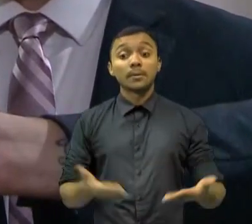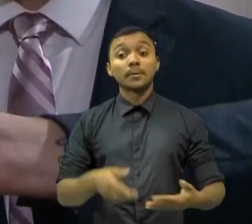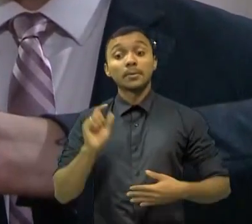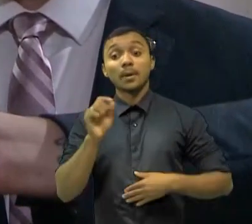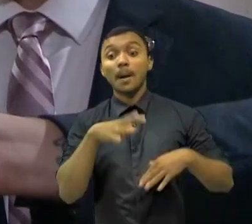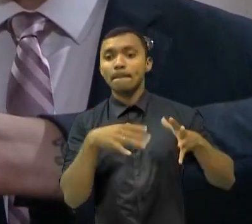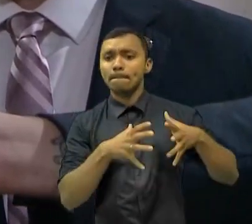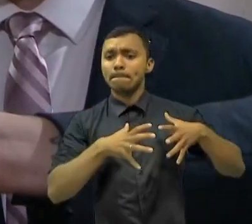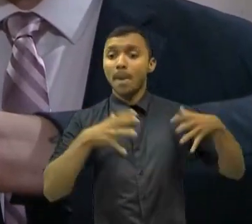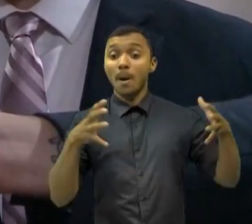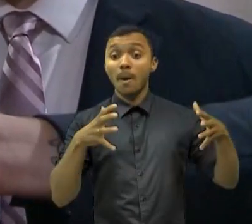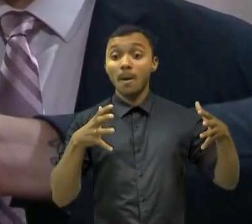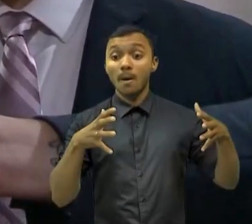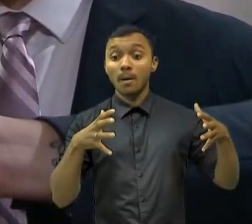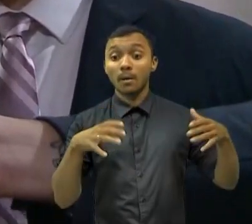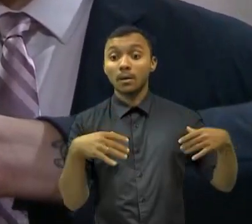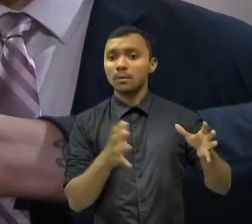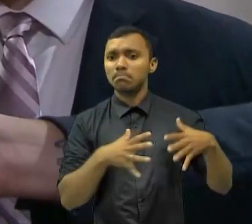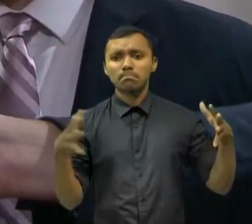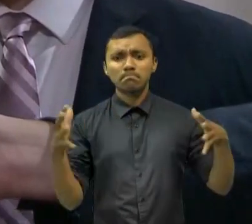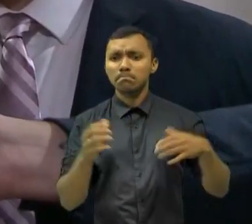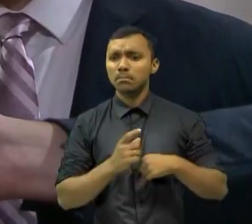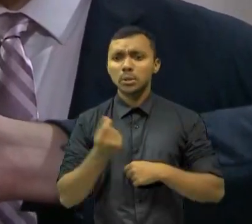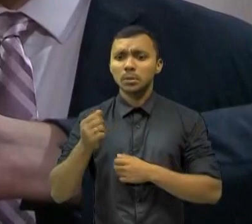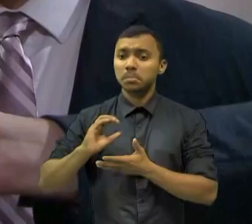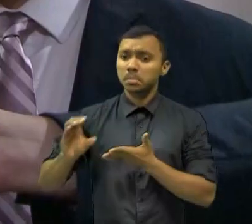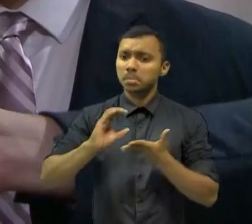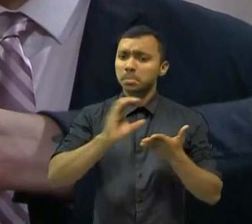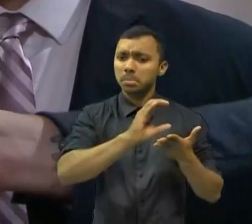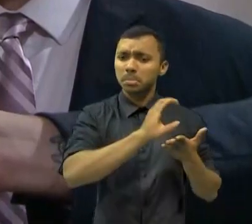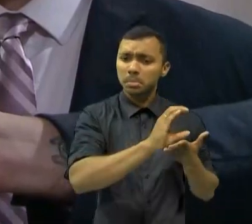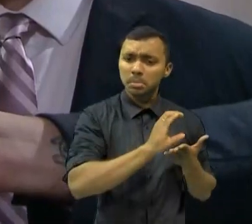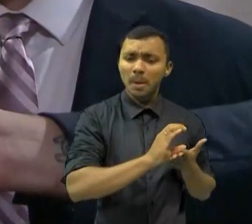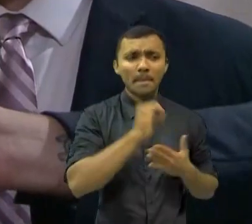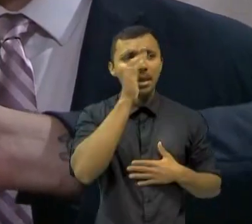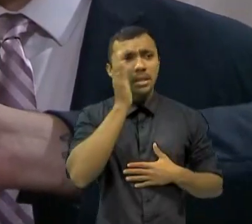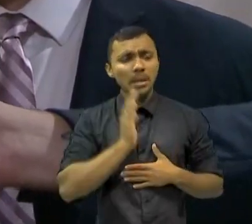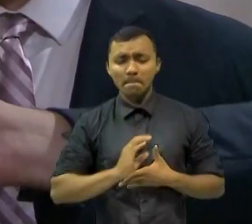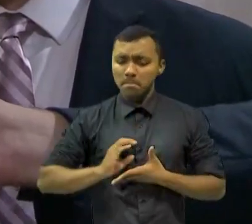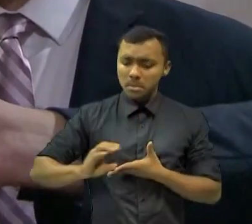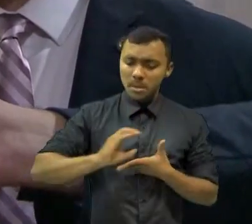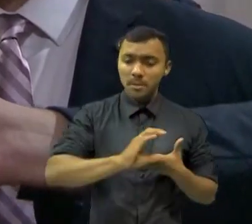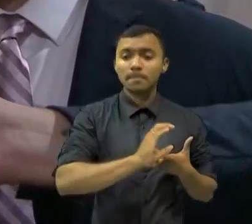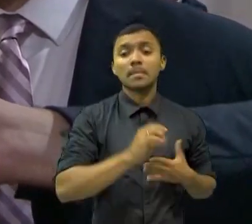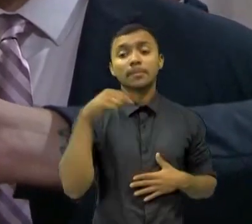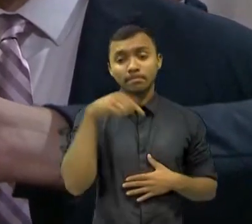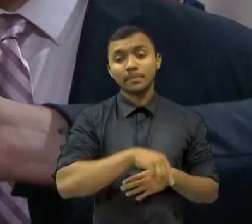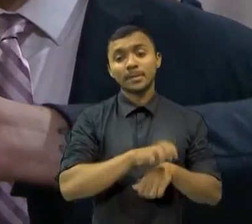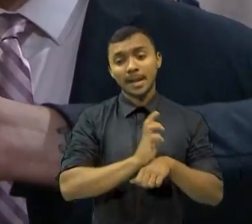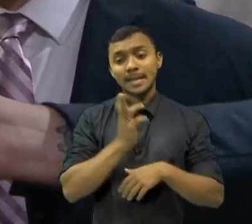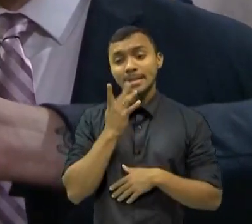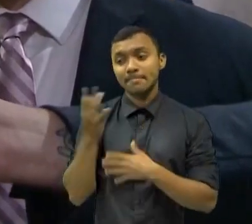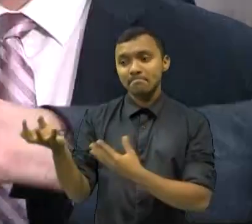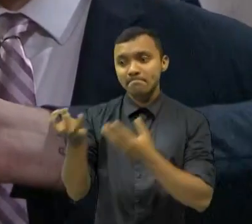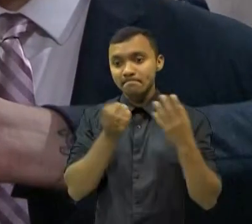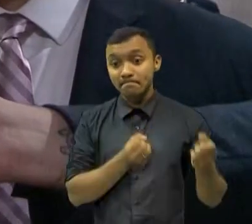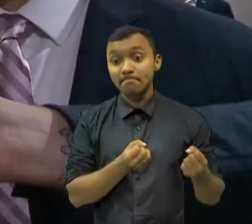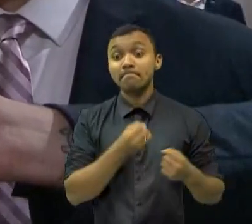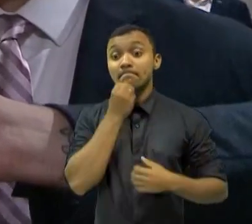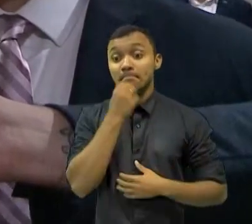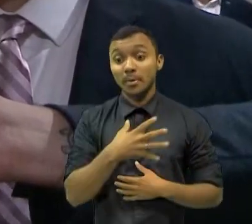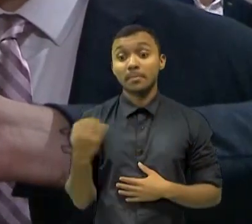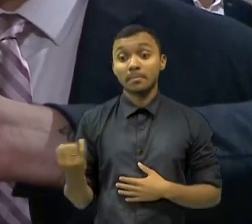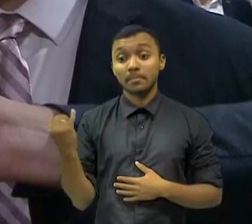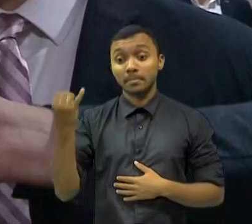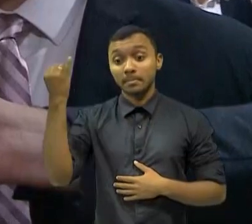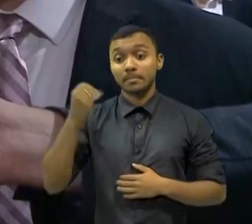parte dos maiores investimentos que estão sendo feitos no Brasil, eles com certeza iniciarão aqui no Ceará. E para isso é muito importante